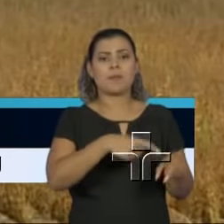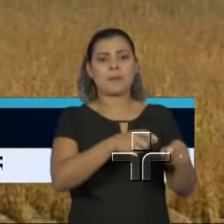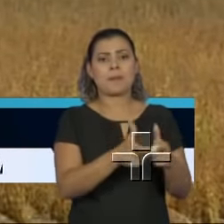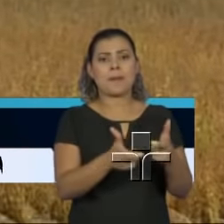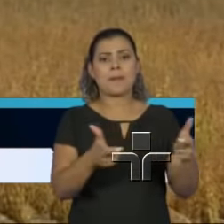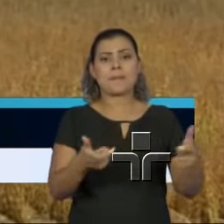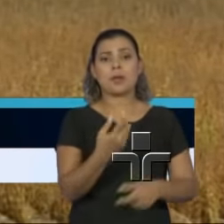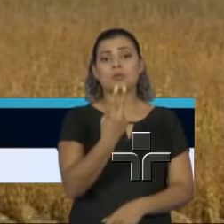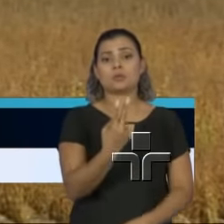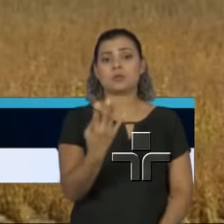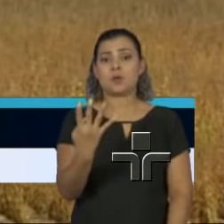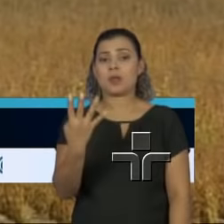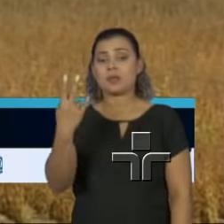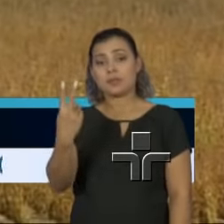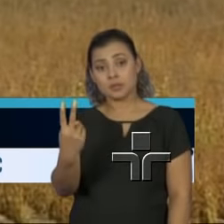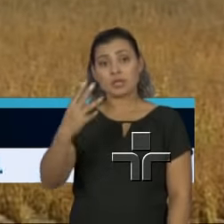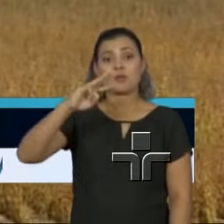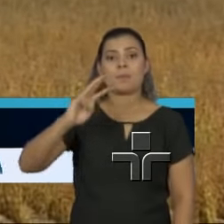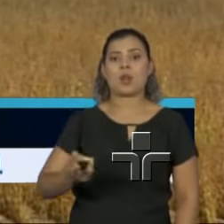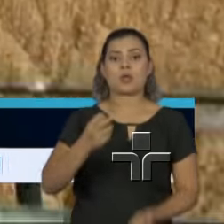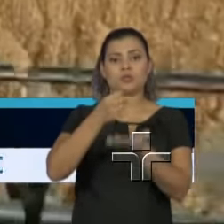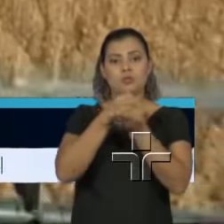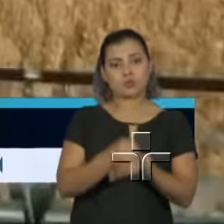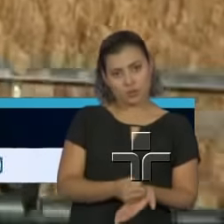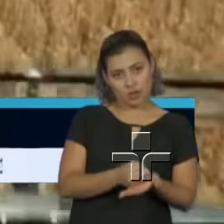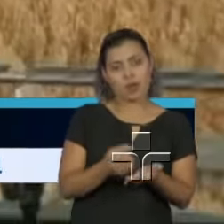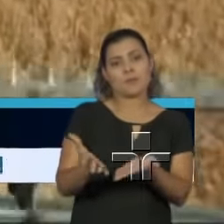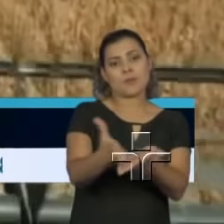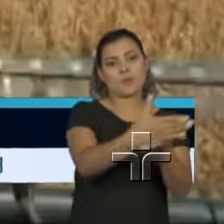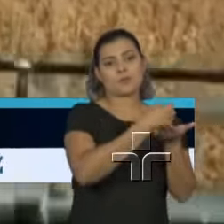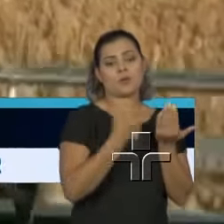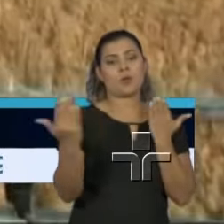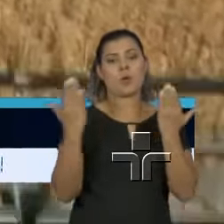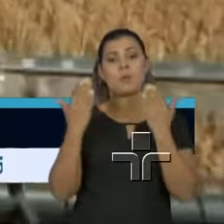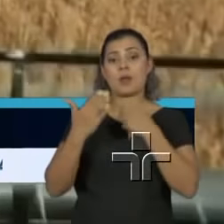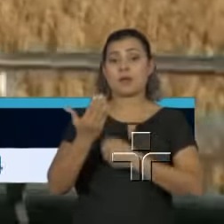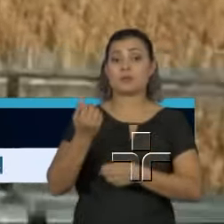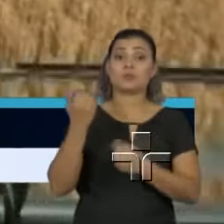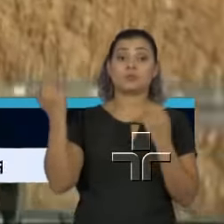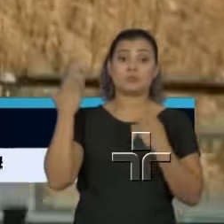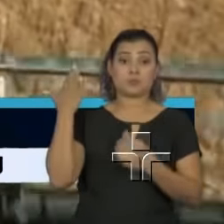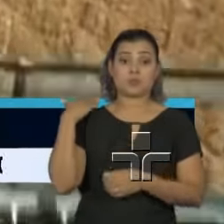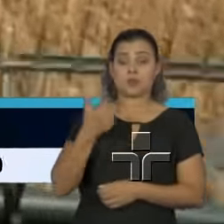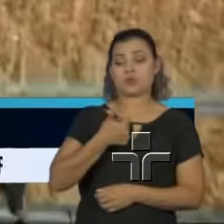de 243 milhões de toneladas, superior à de 2019.